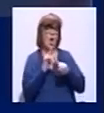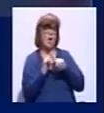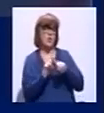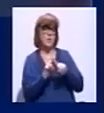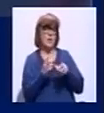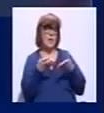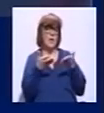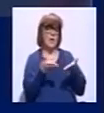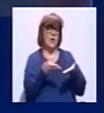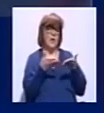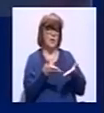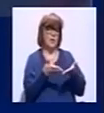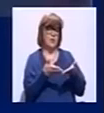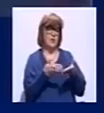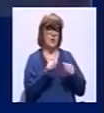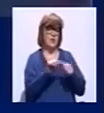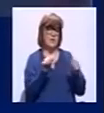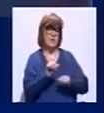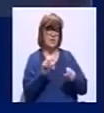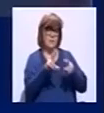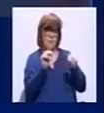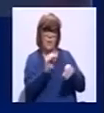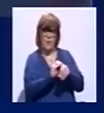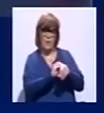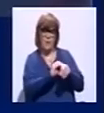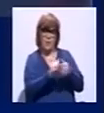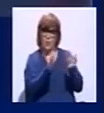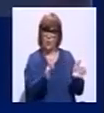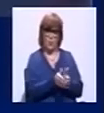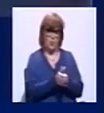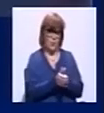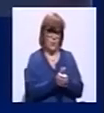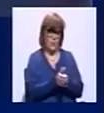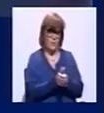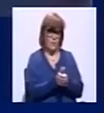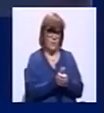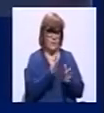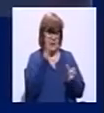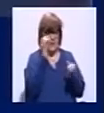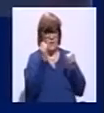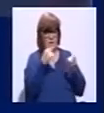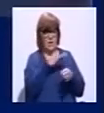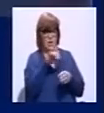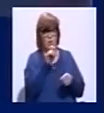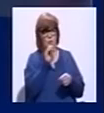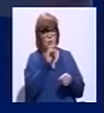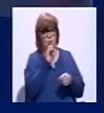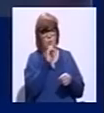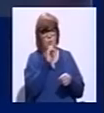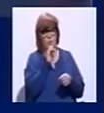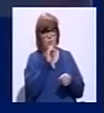ajuda o nosso sistema de desinfecção é então a ideia é que a gente possa usar